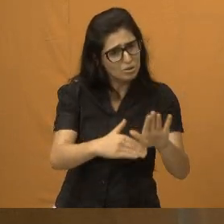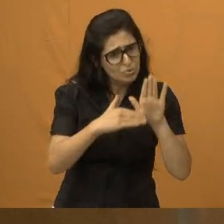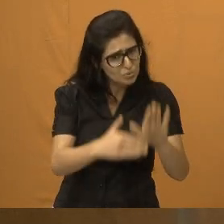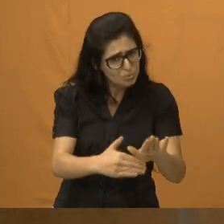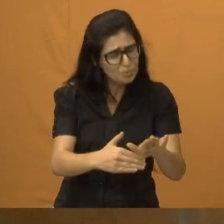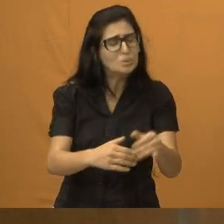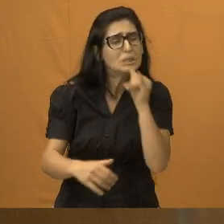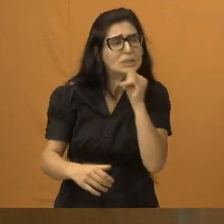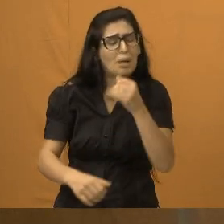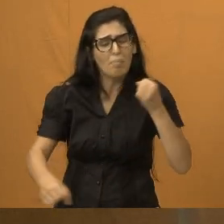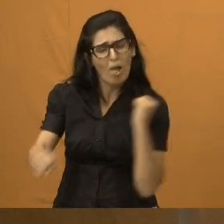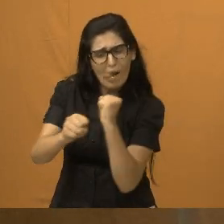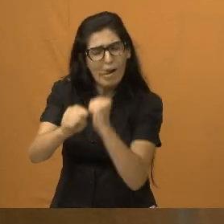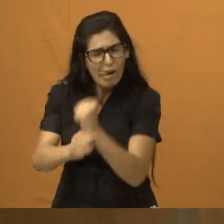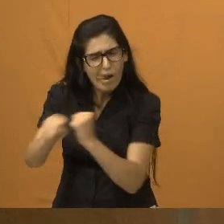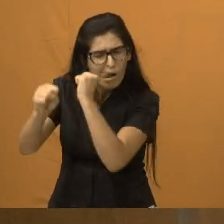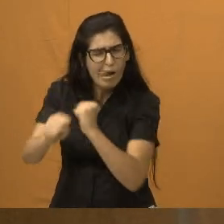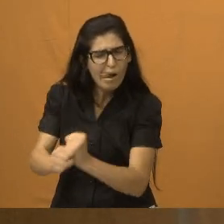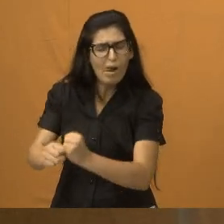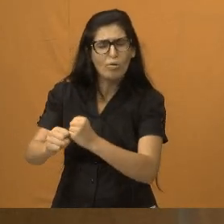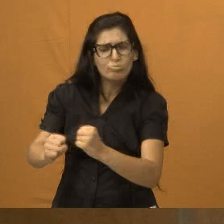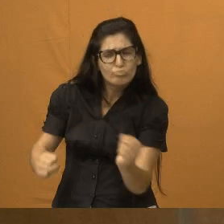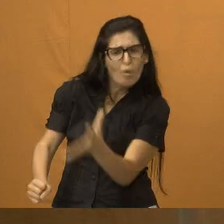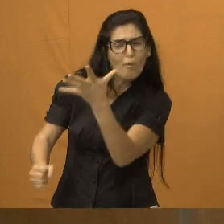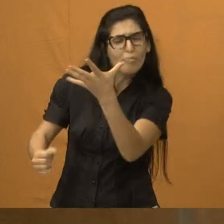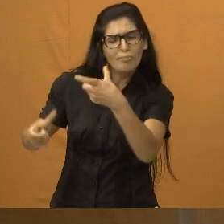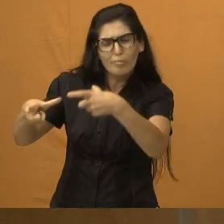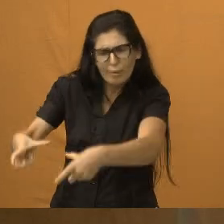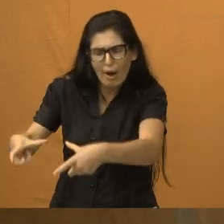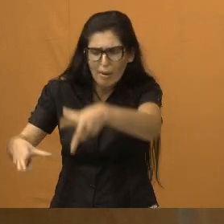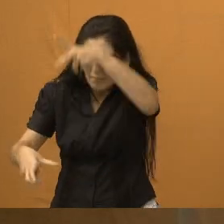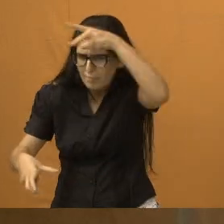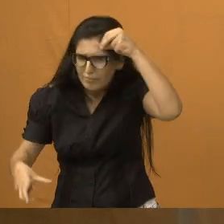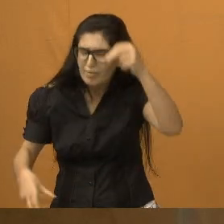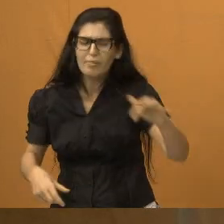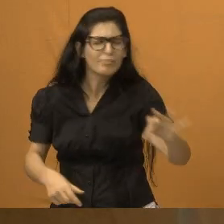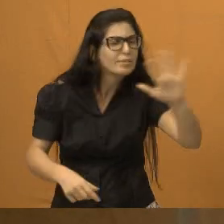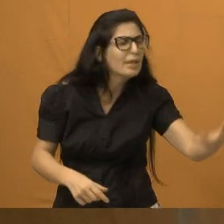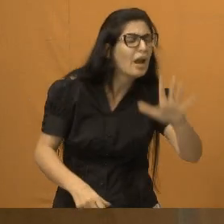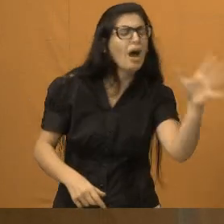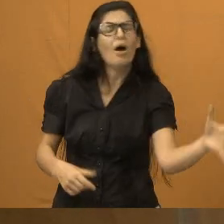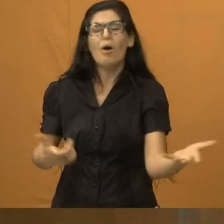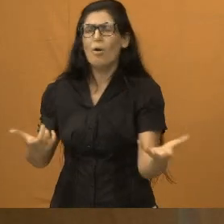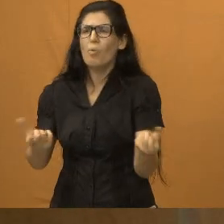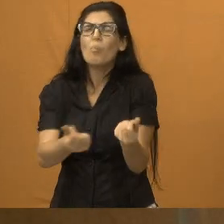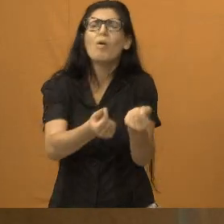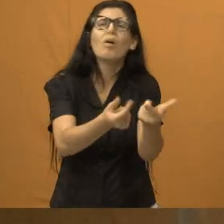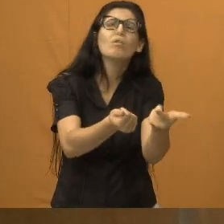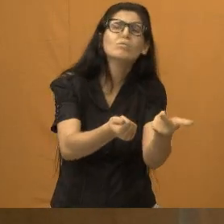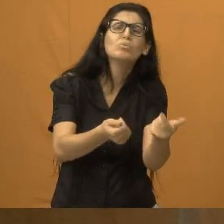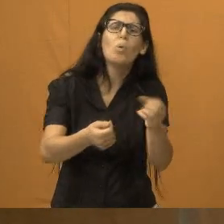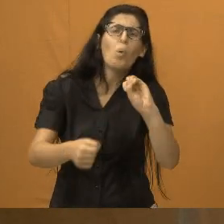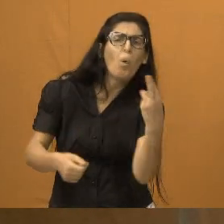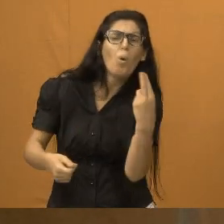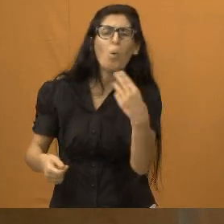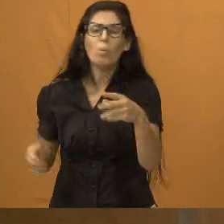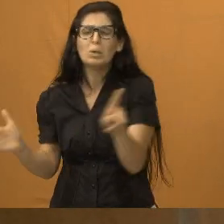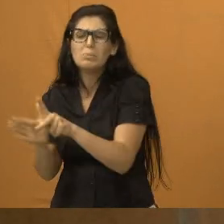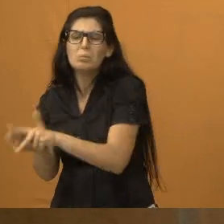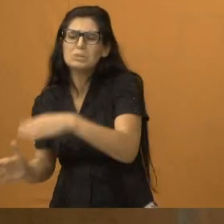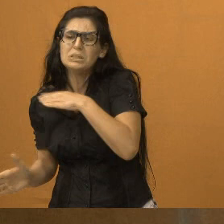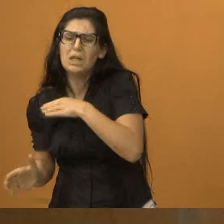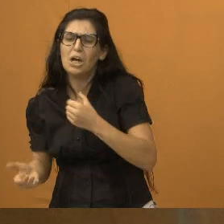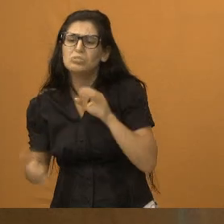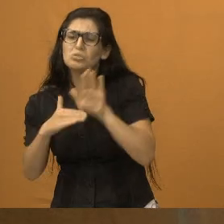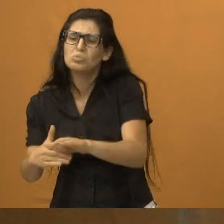determinada construção, fala-se quanto vai ser aporte federal ou estadual e quanto vai ser municipal. Agora, essa não execução, que